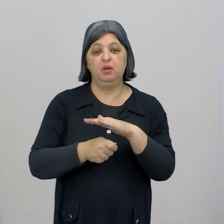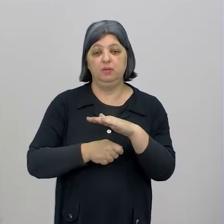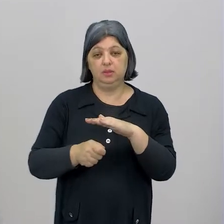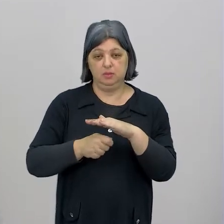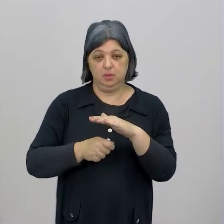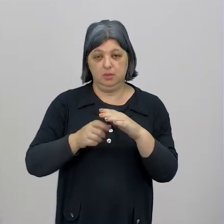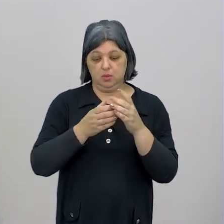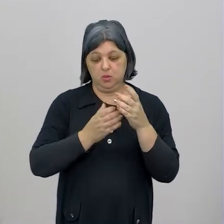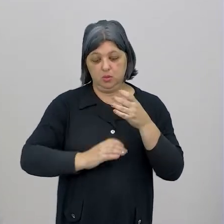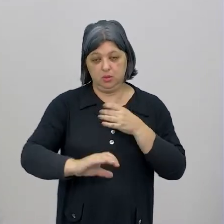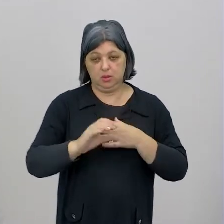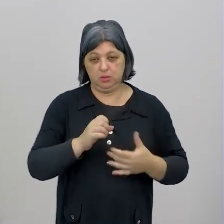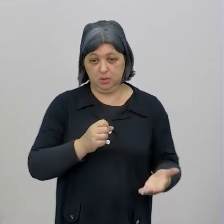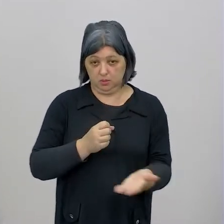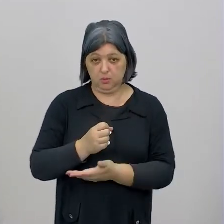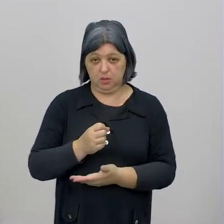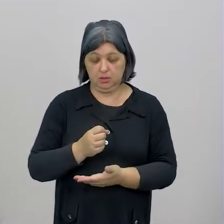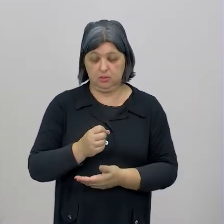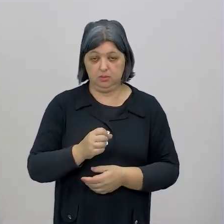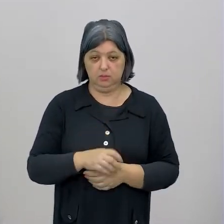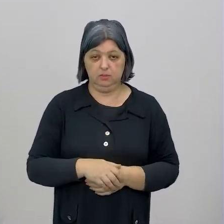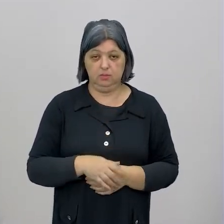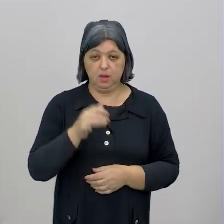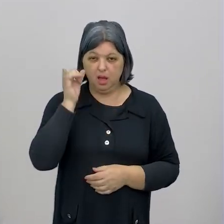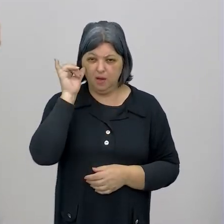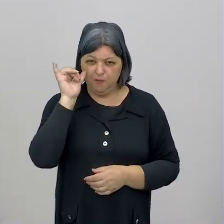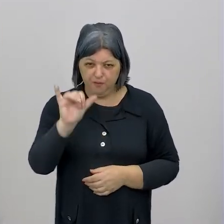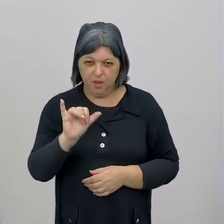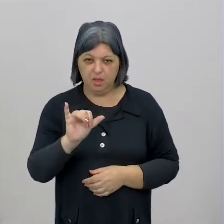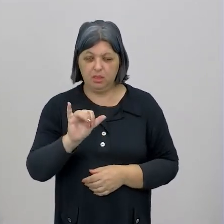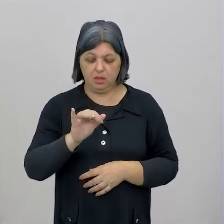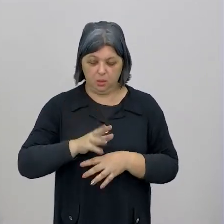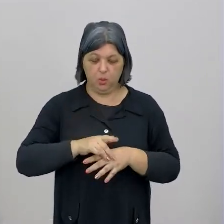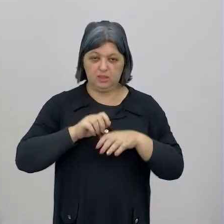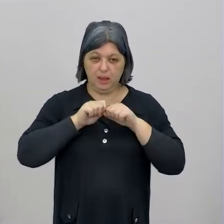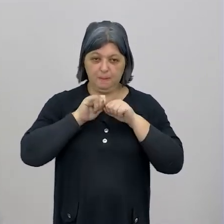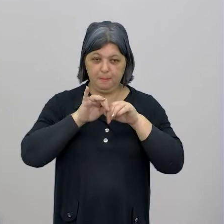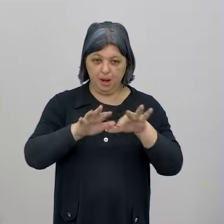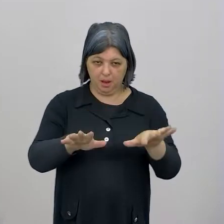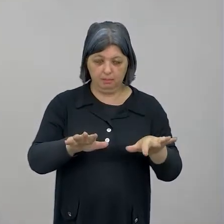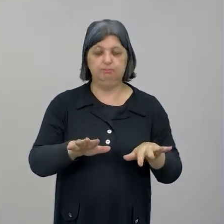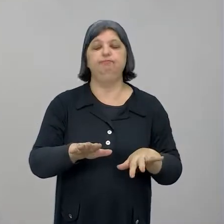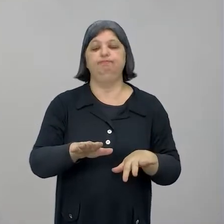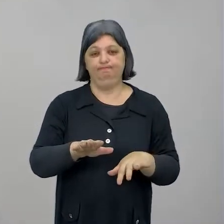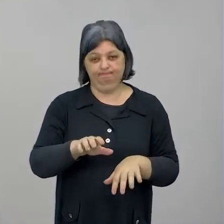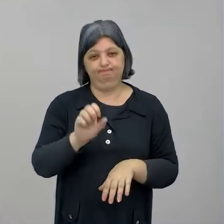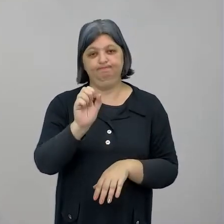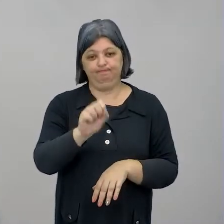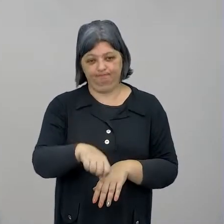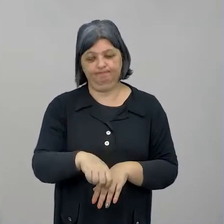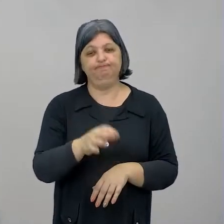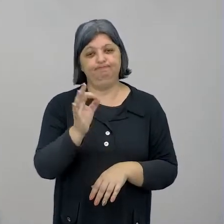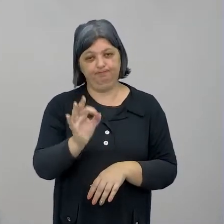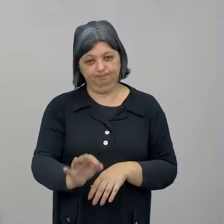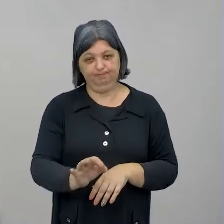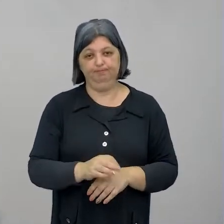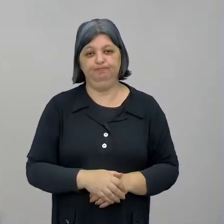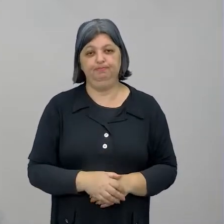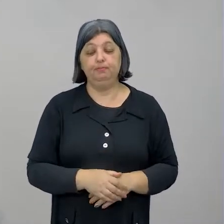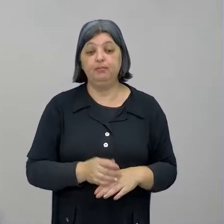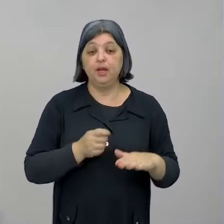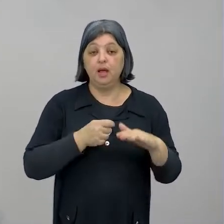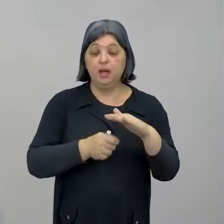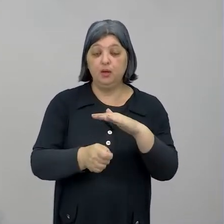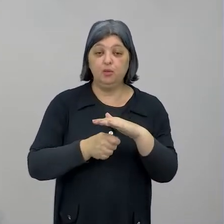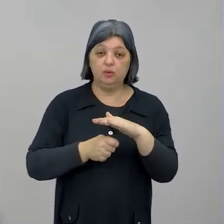básico previne epidemias, previne doenças, não é isso mesmo? Com certeza, né? Então, esse